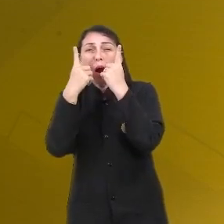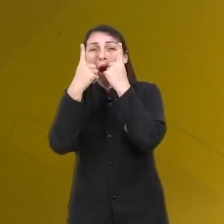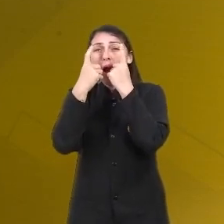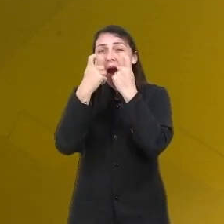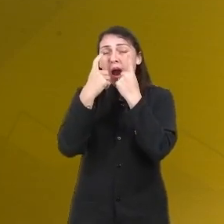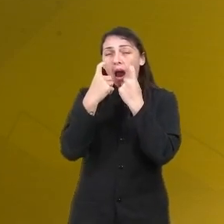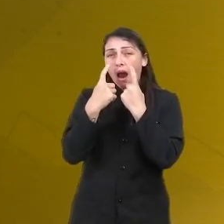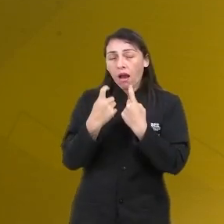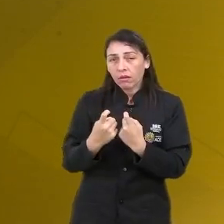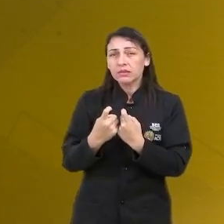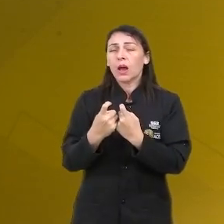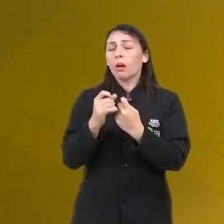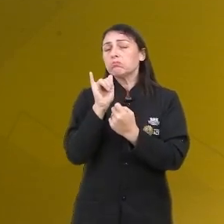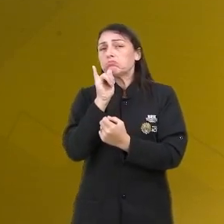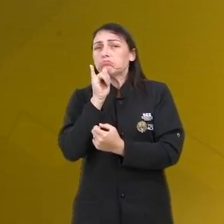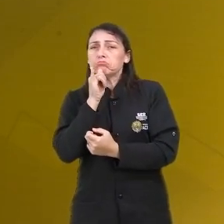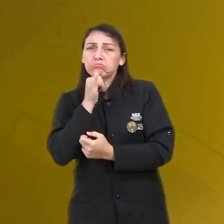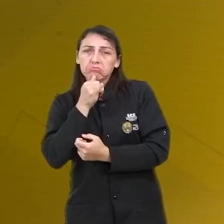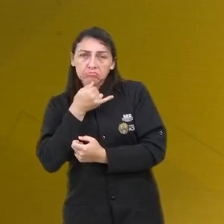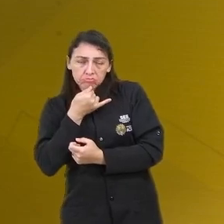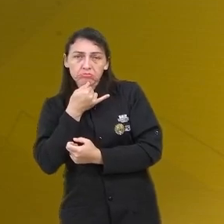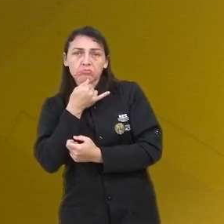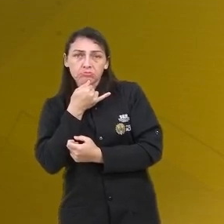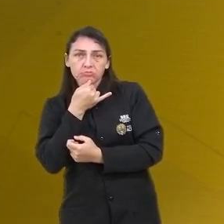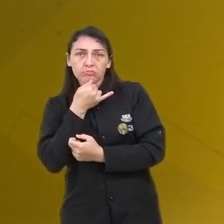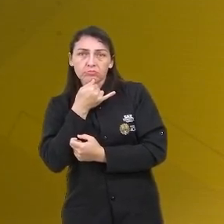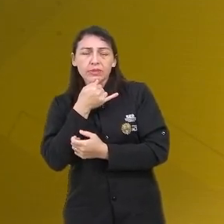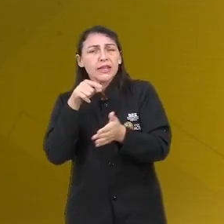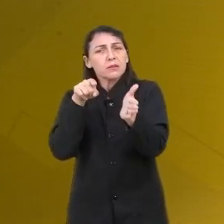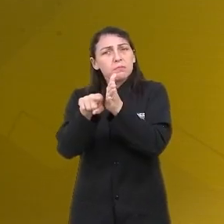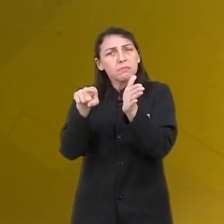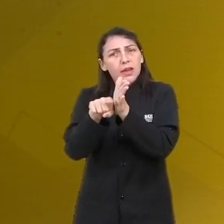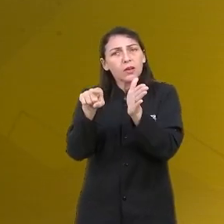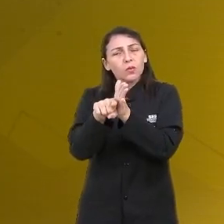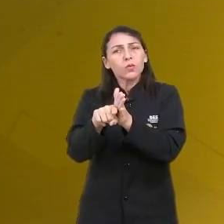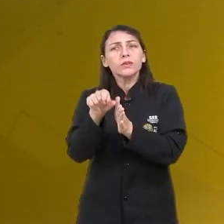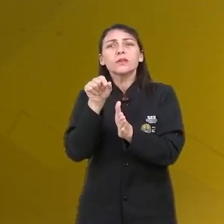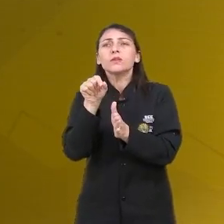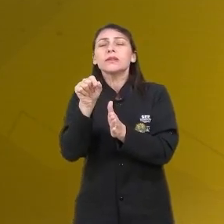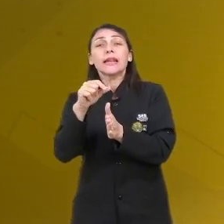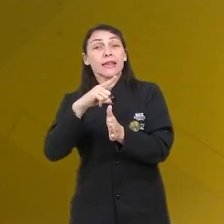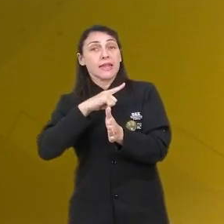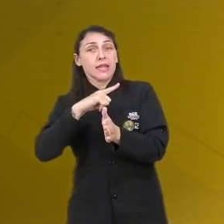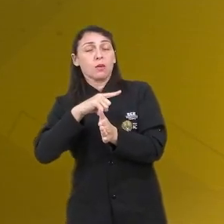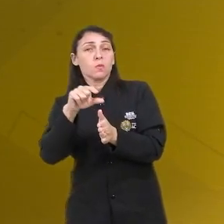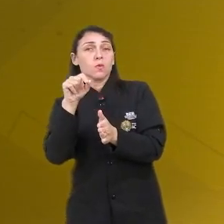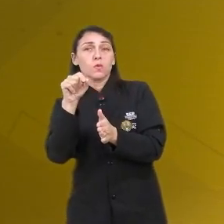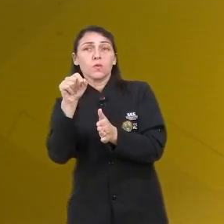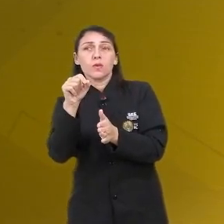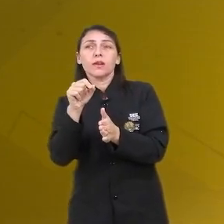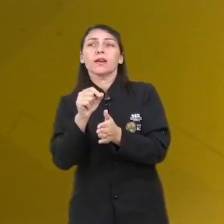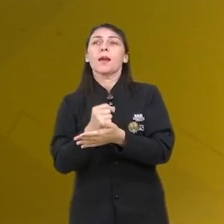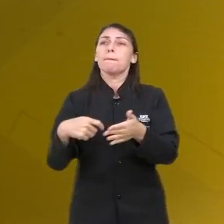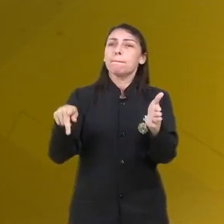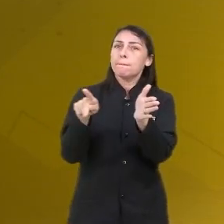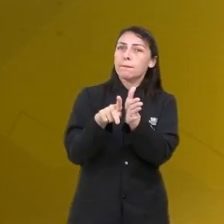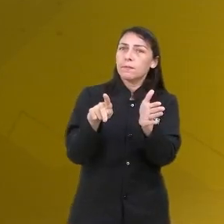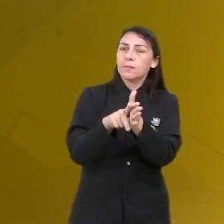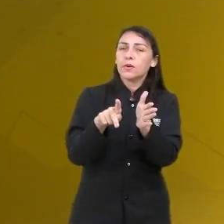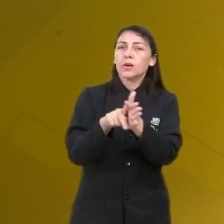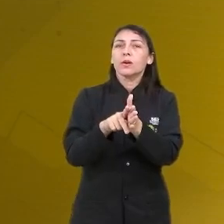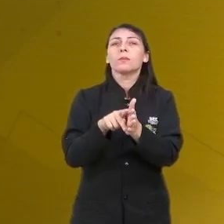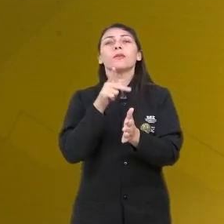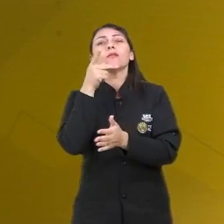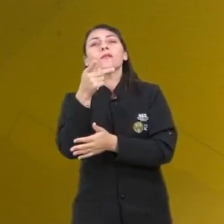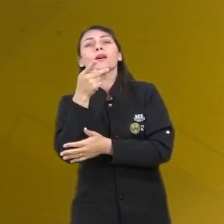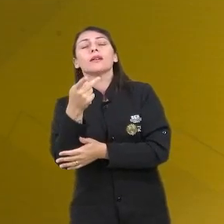o pranto, a tristeza. E lá nas questões, nas opções, nós temos especificamente uma questão que